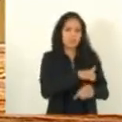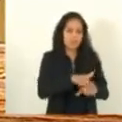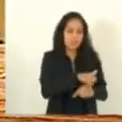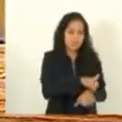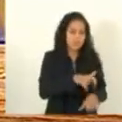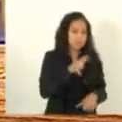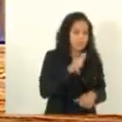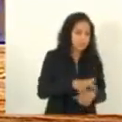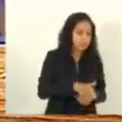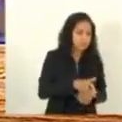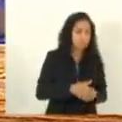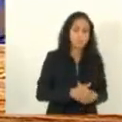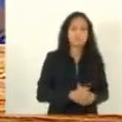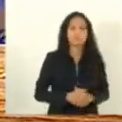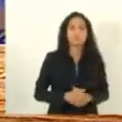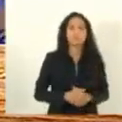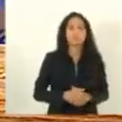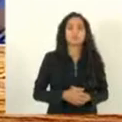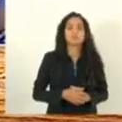trabalha